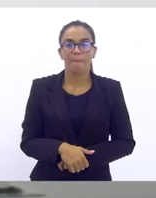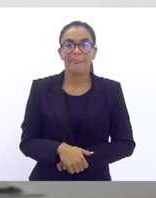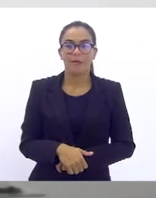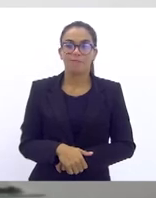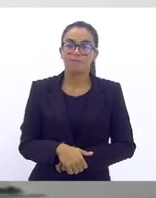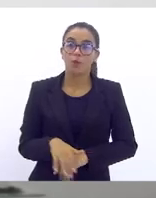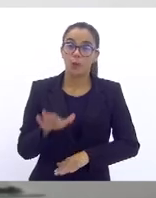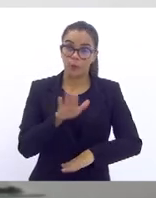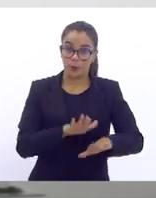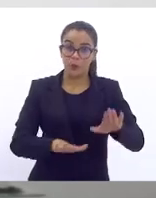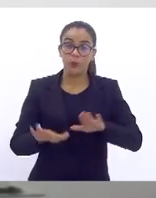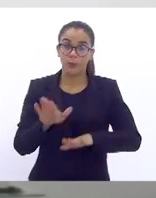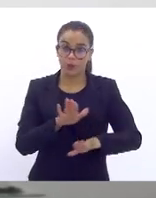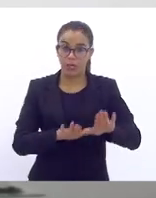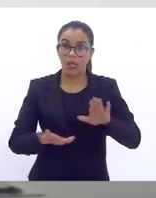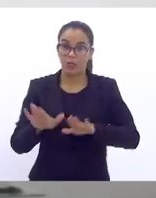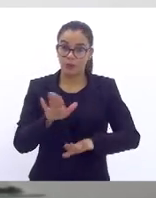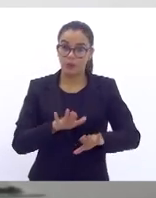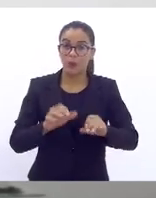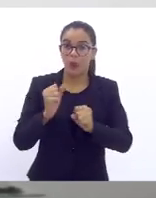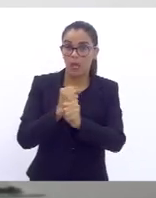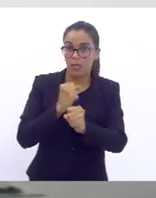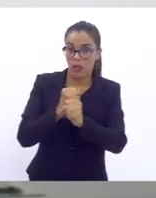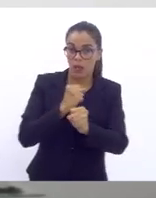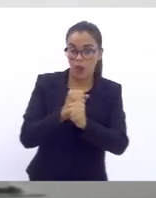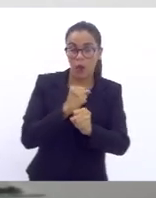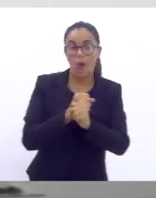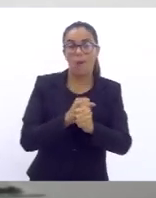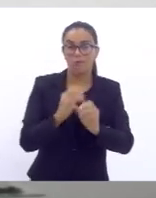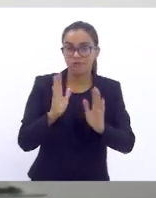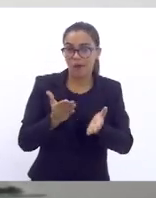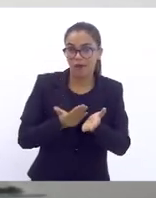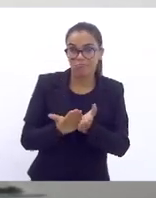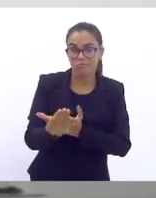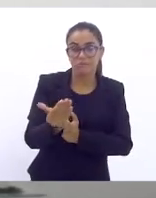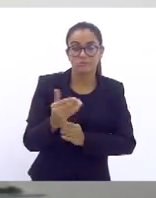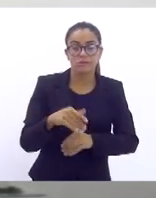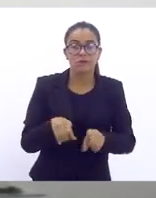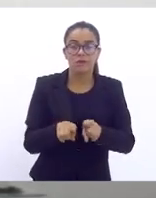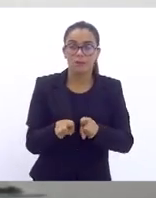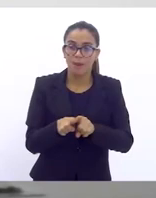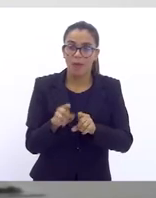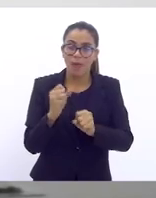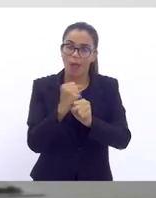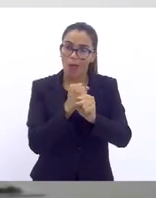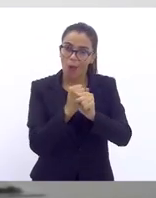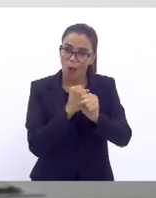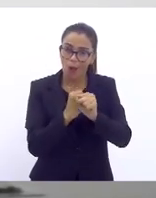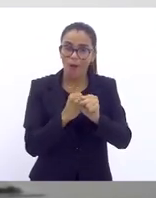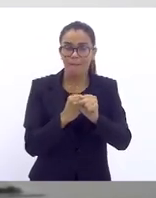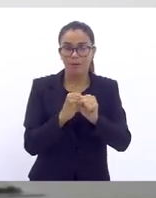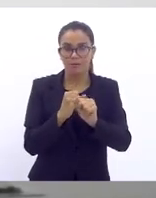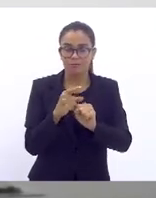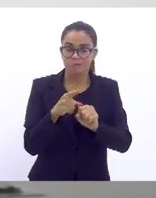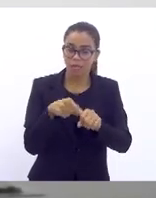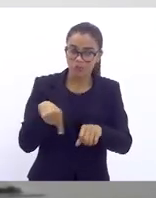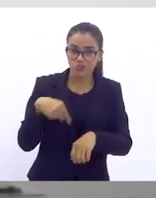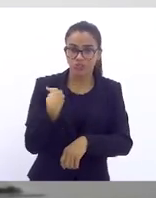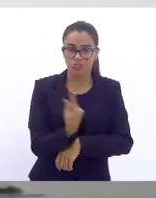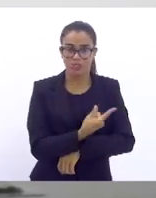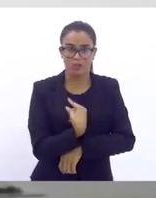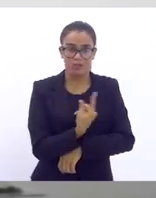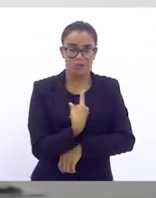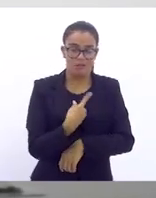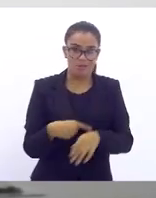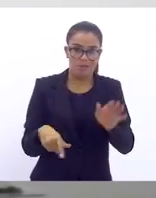cuidado com as obras iniciadas acho que as comissões de orçamento entre tributação da alérgica precisam ter atenção a isso também e a gente precisa levar o poder